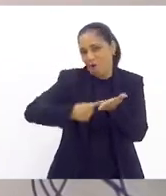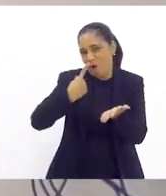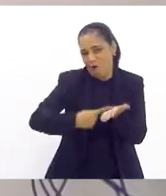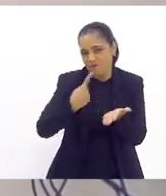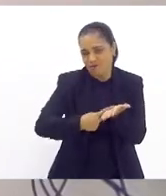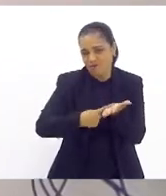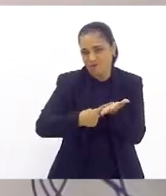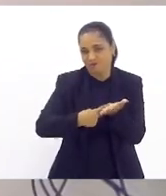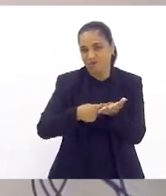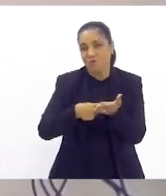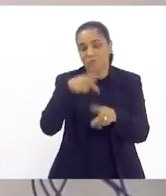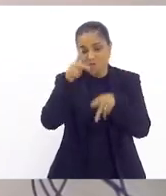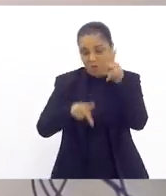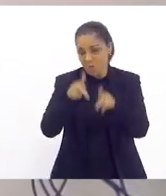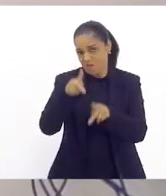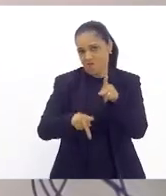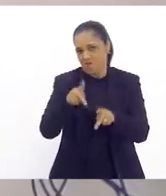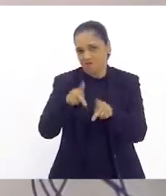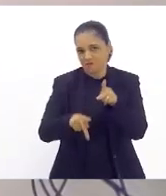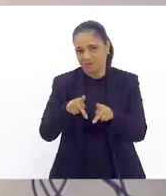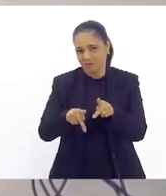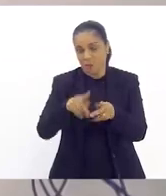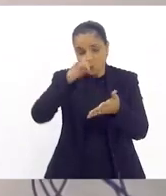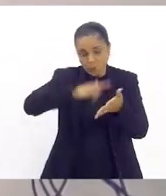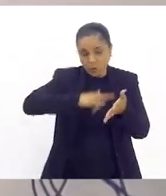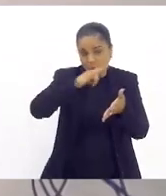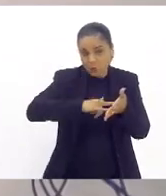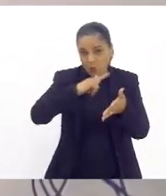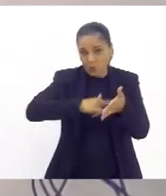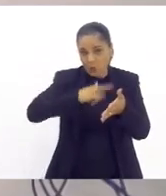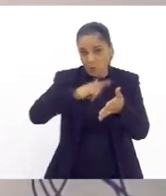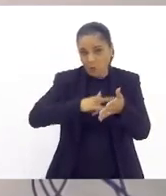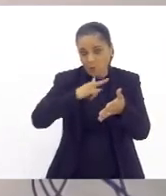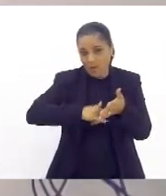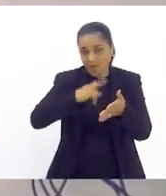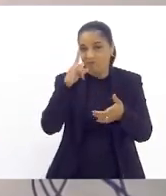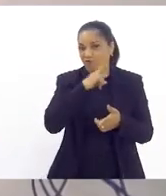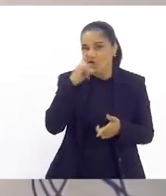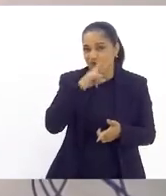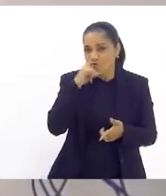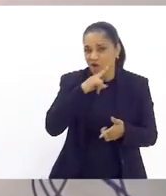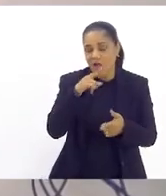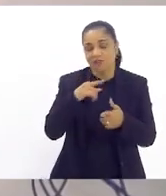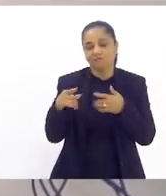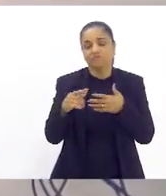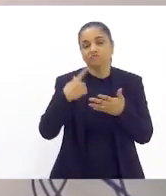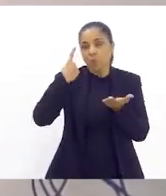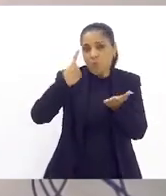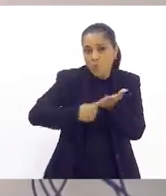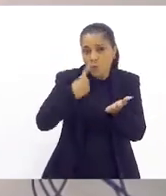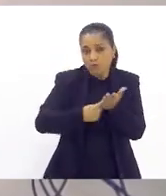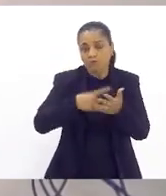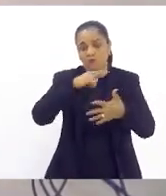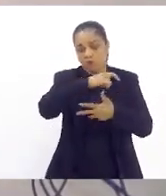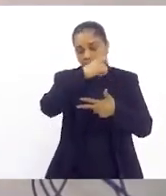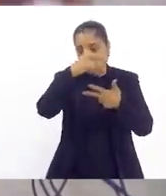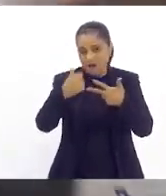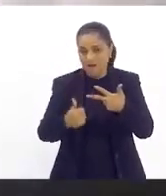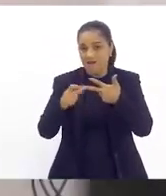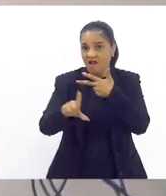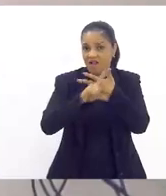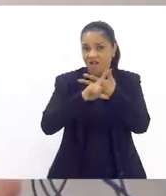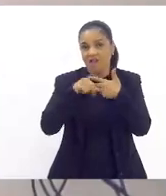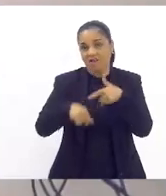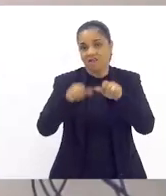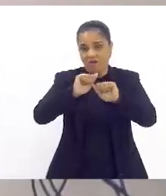lesando inclusive o documento apresentado produzido por esta casa e firmado com o poder executivo agora a gente precisa fazer